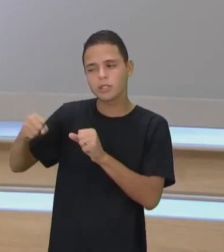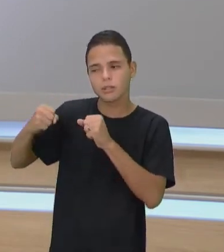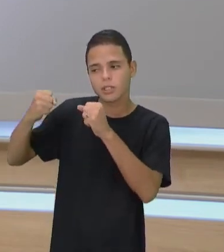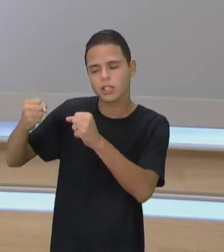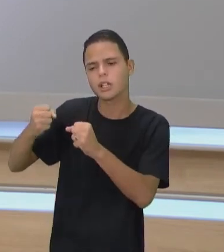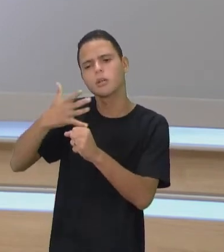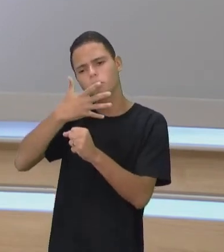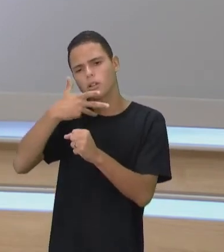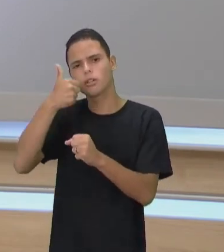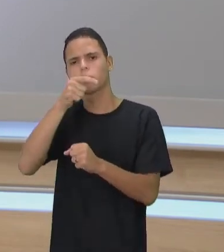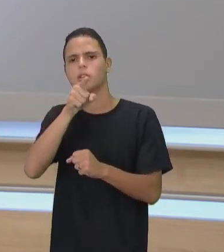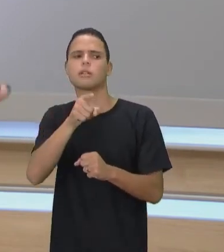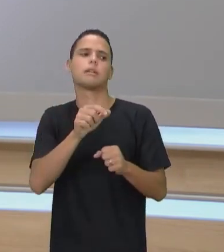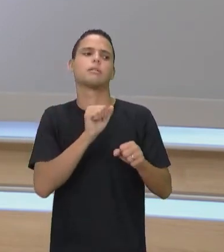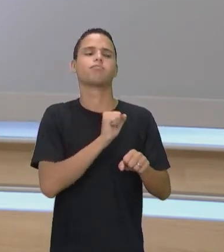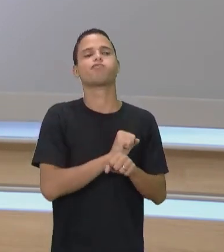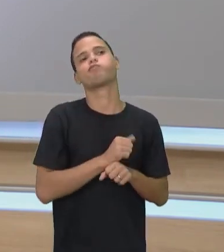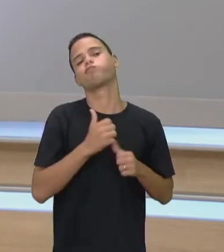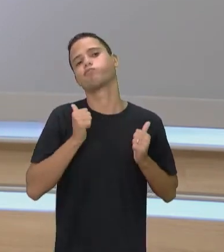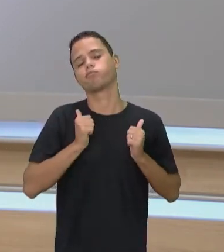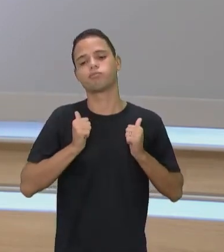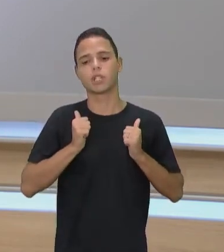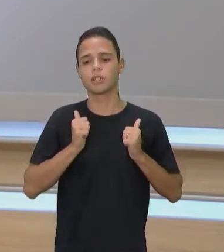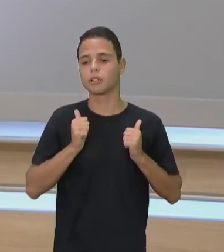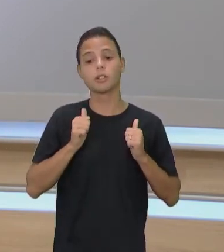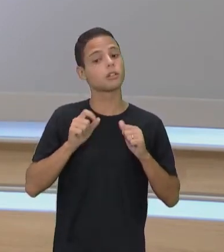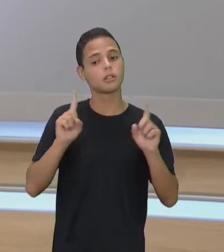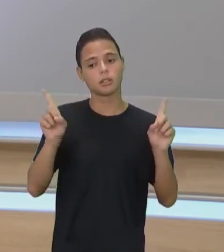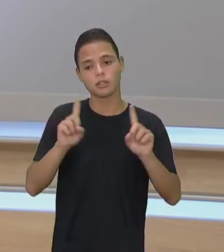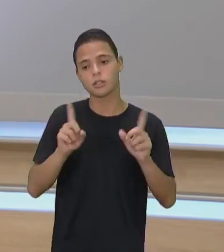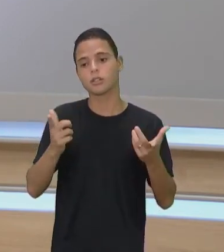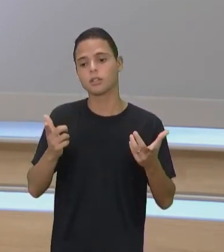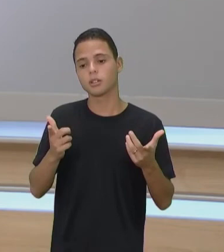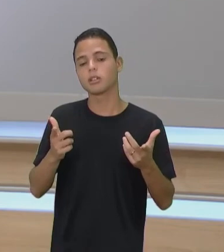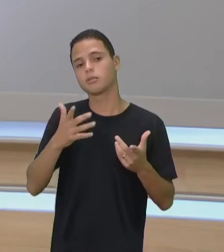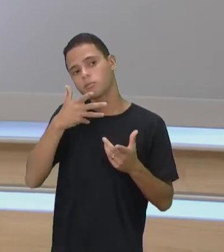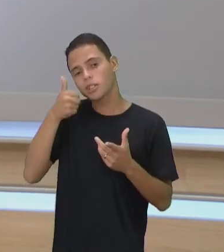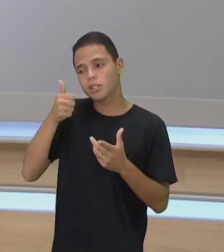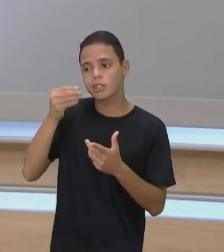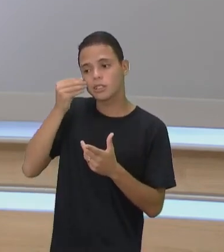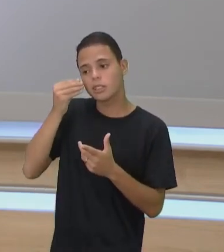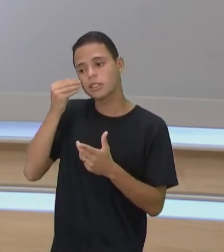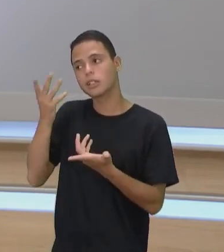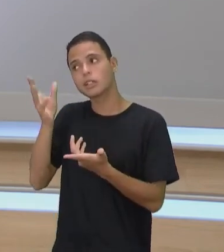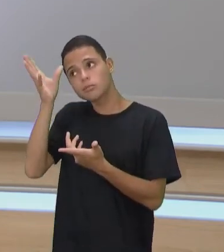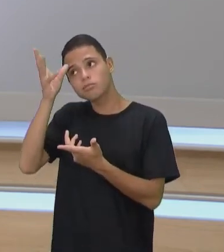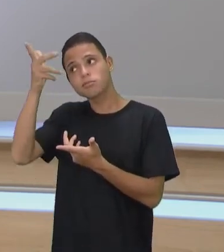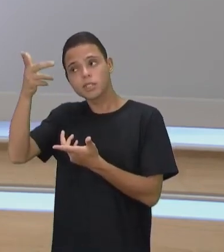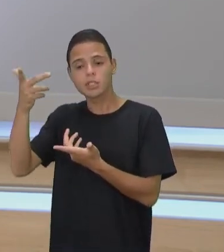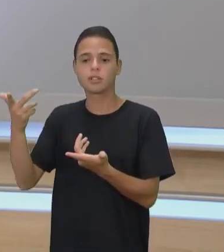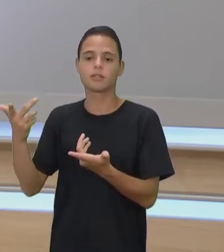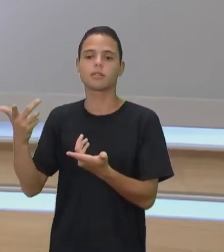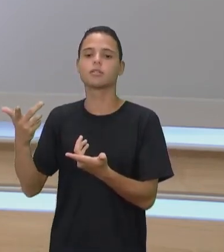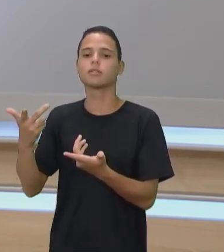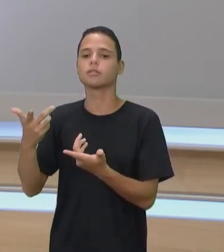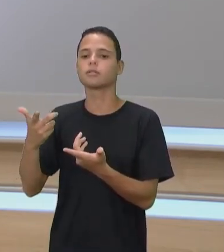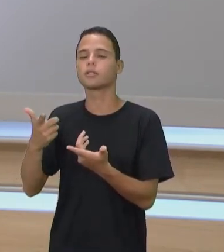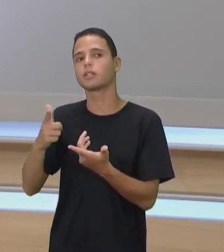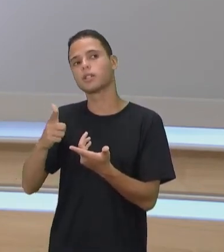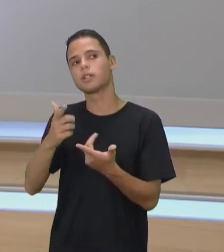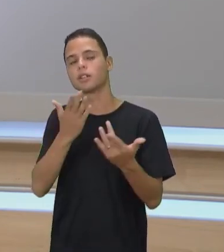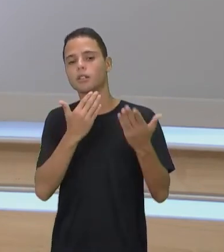Mas o paliativo ele ainda é válido, né? Funciona. Quando a gente está falando de um lixão, esse paliativo ele não